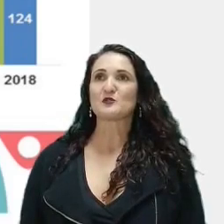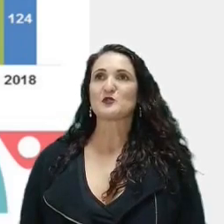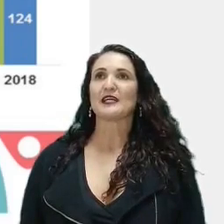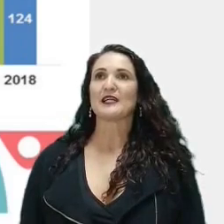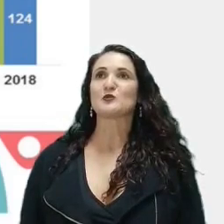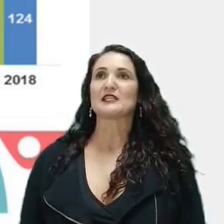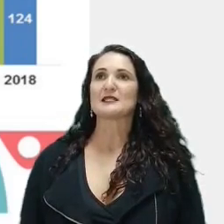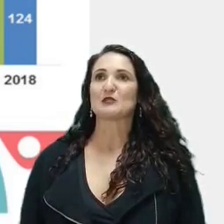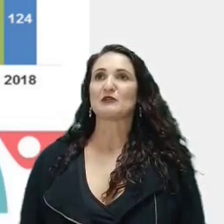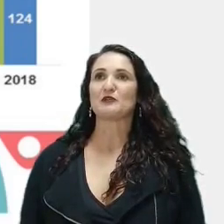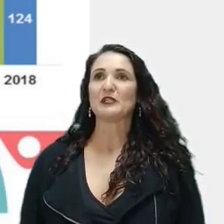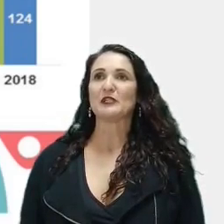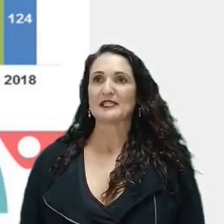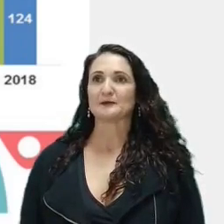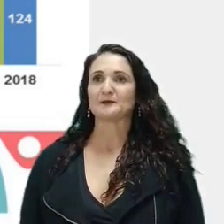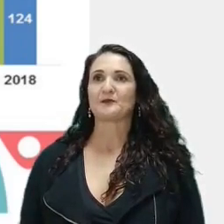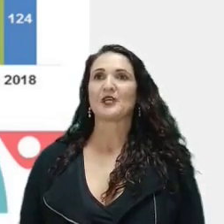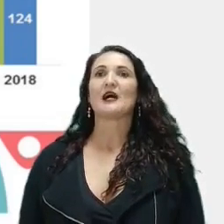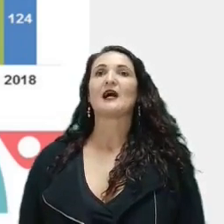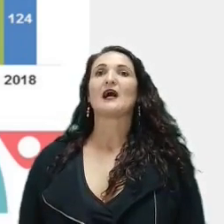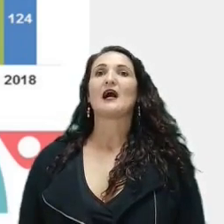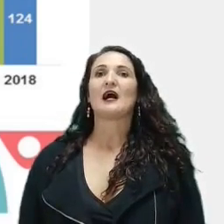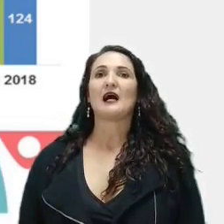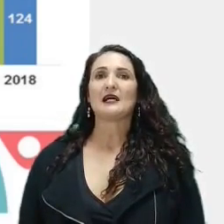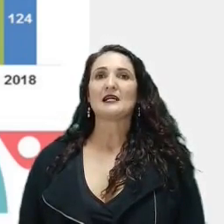dos profissionais com relação à violência.